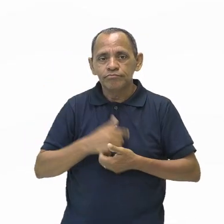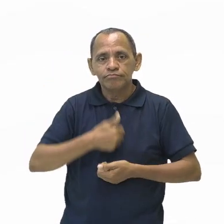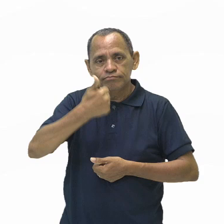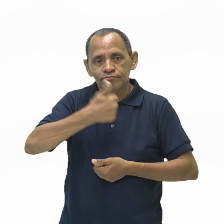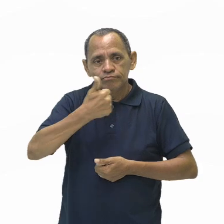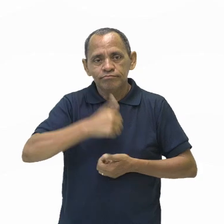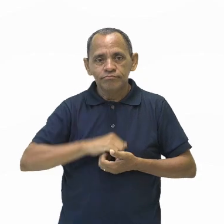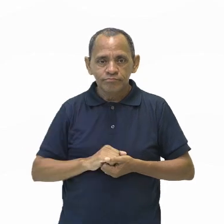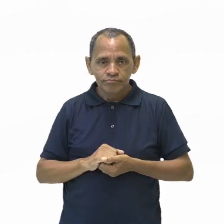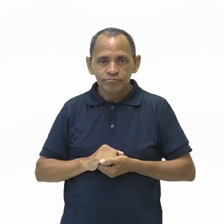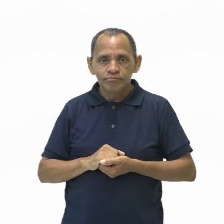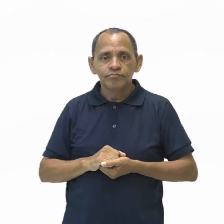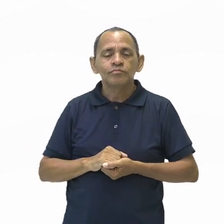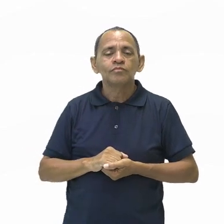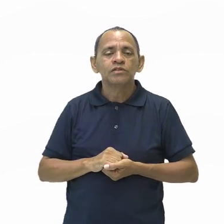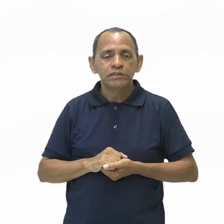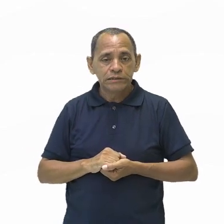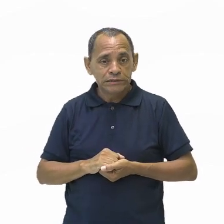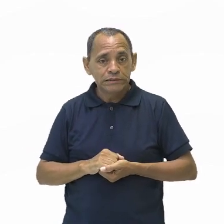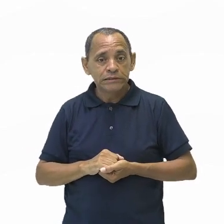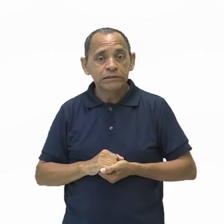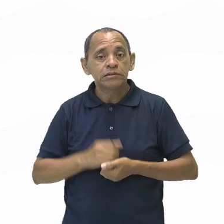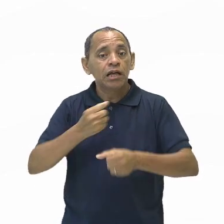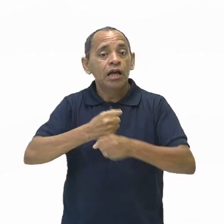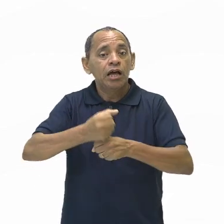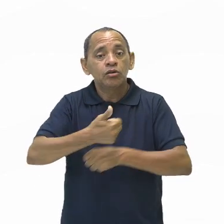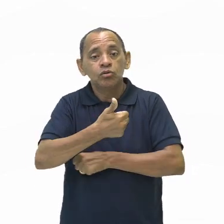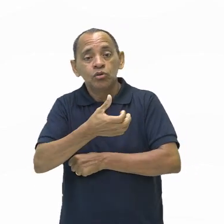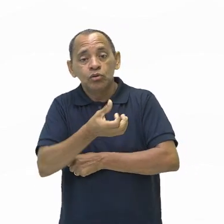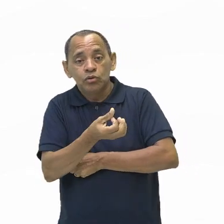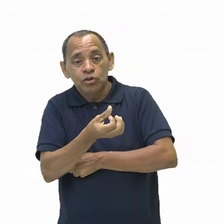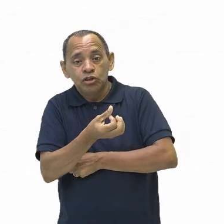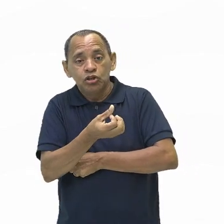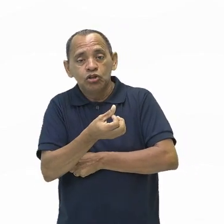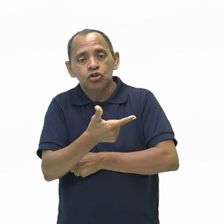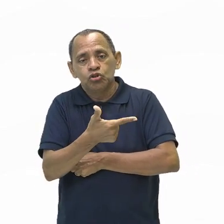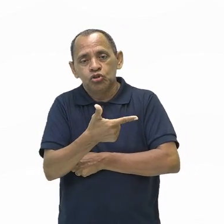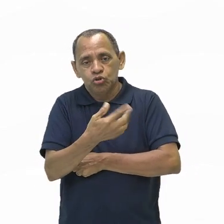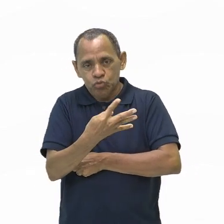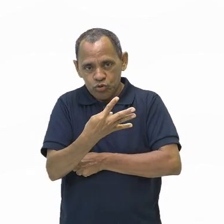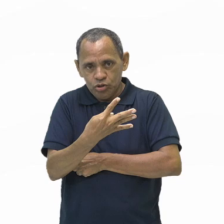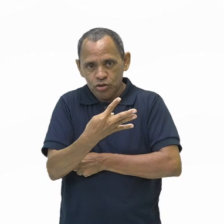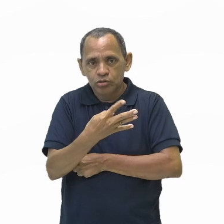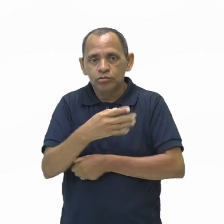Então, nós temos a primeira invasão holandesa no Brasil, que ocorreu em